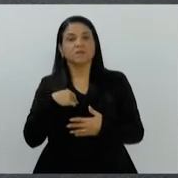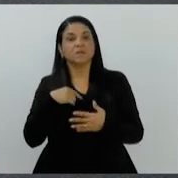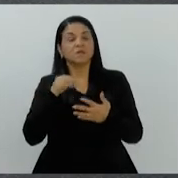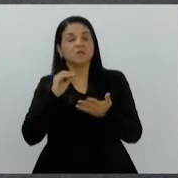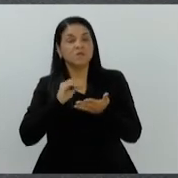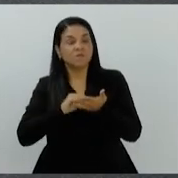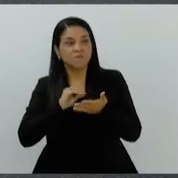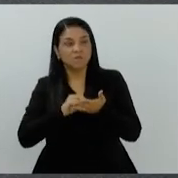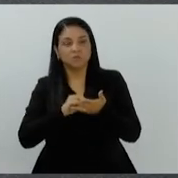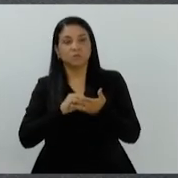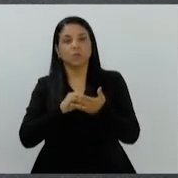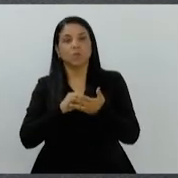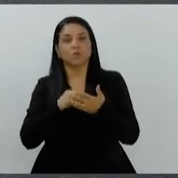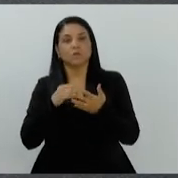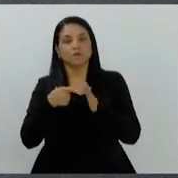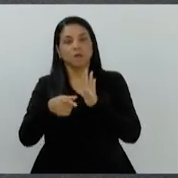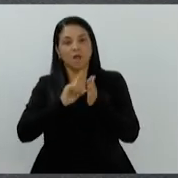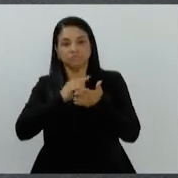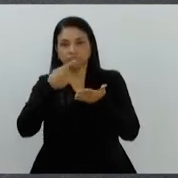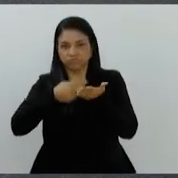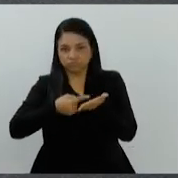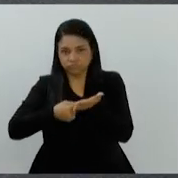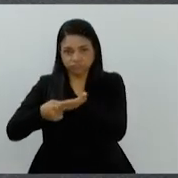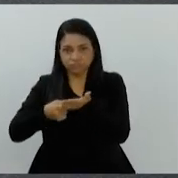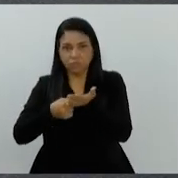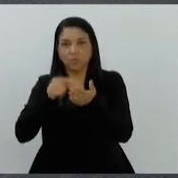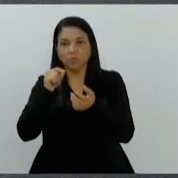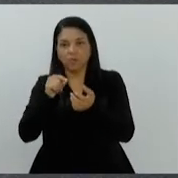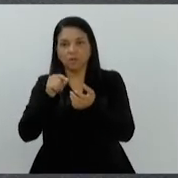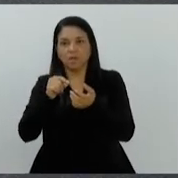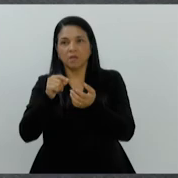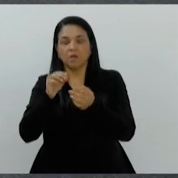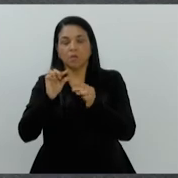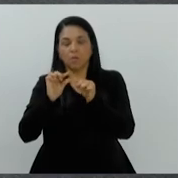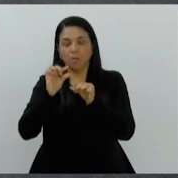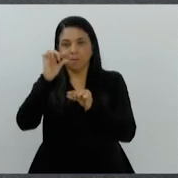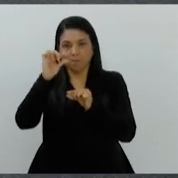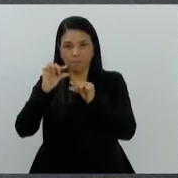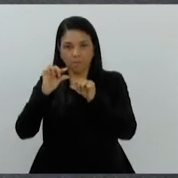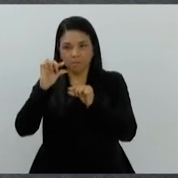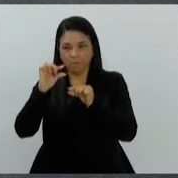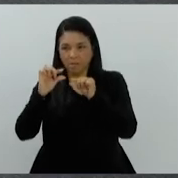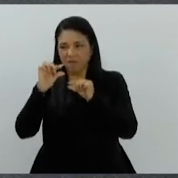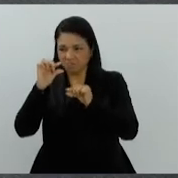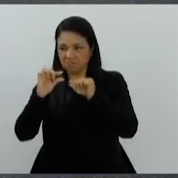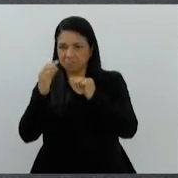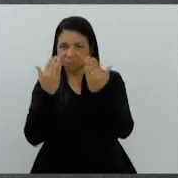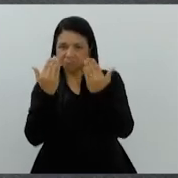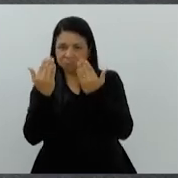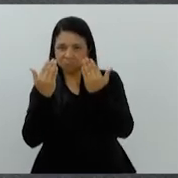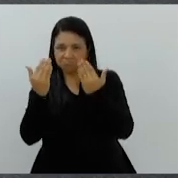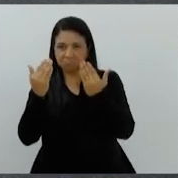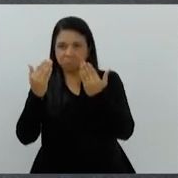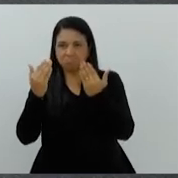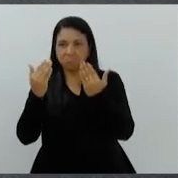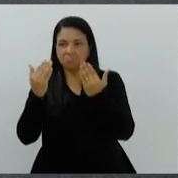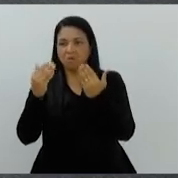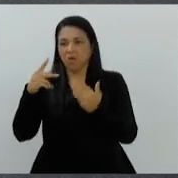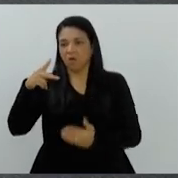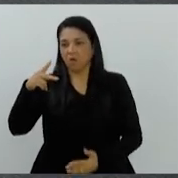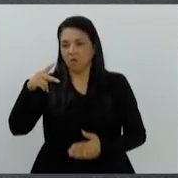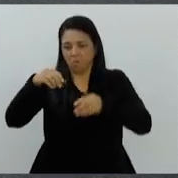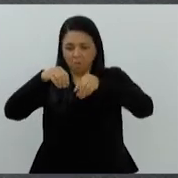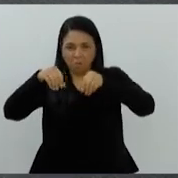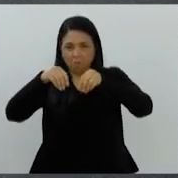foi acordado é o parâmetro para medir o pó fino. Então, no projeto estava um parâmetro de Minas e o